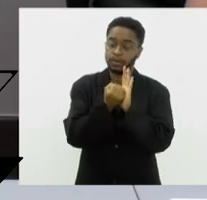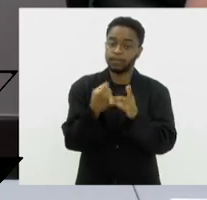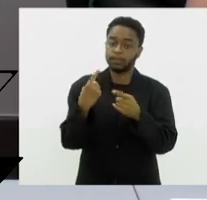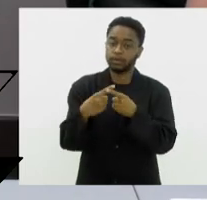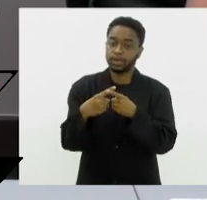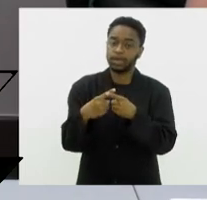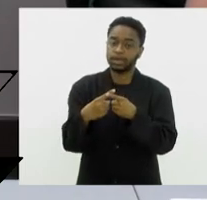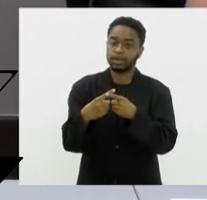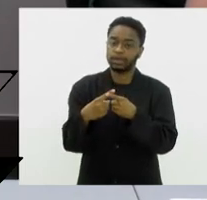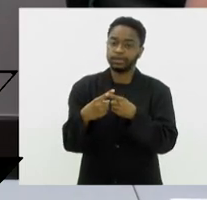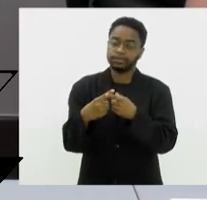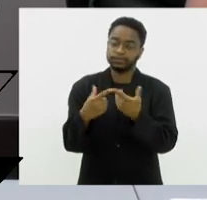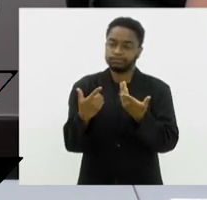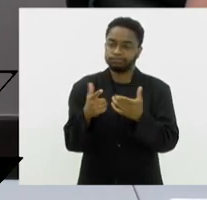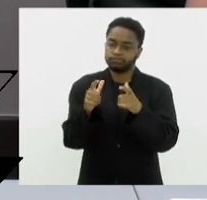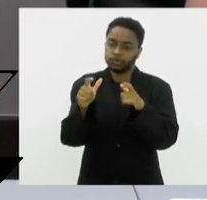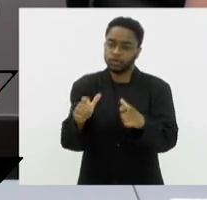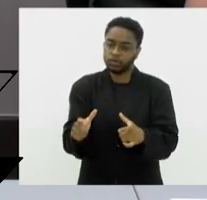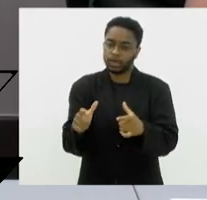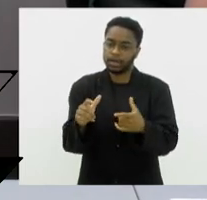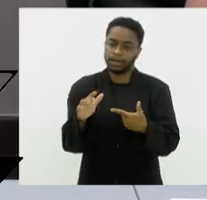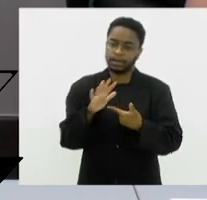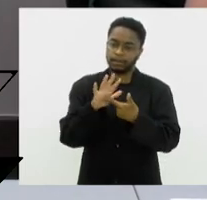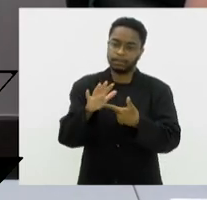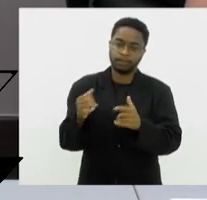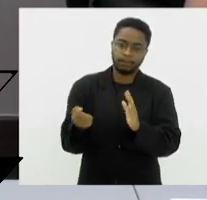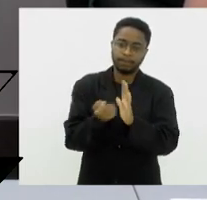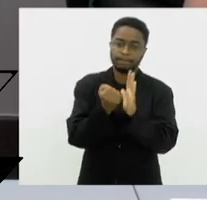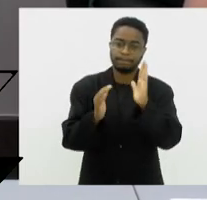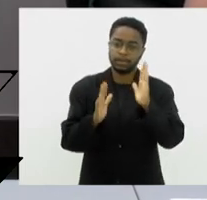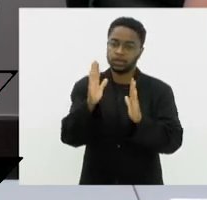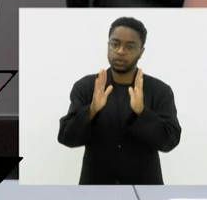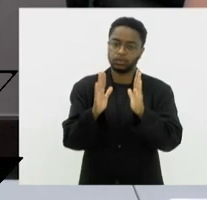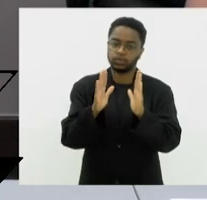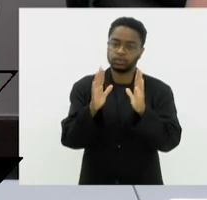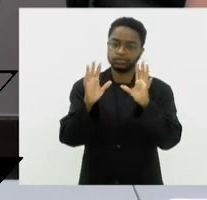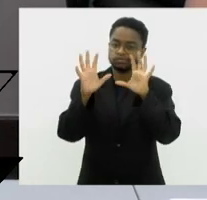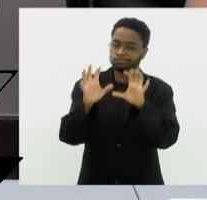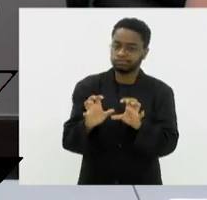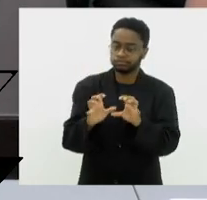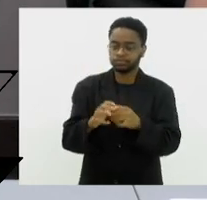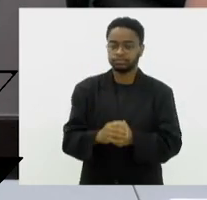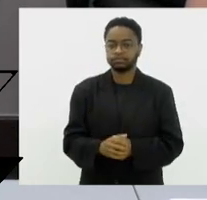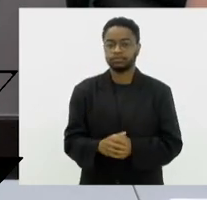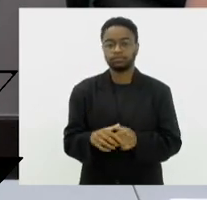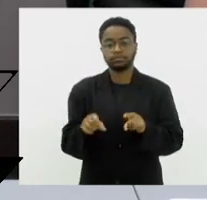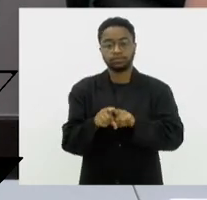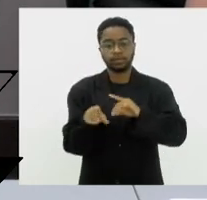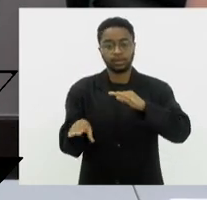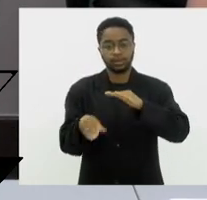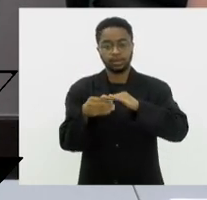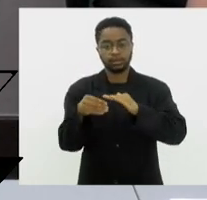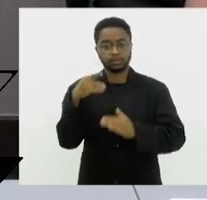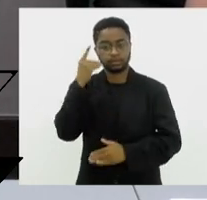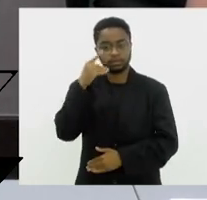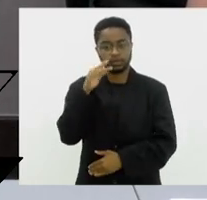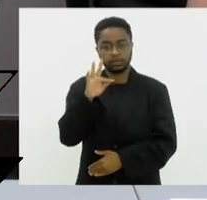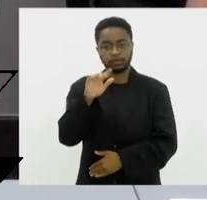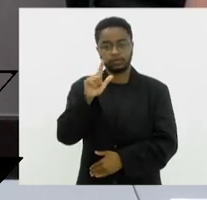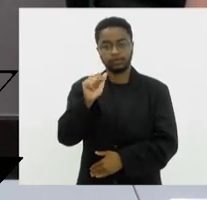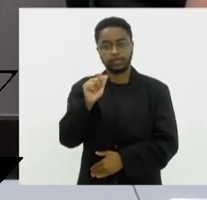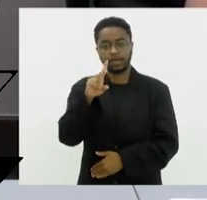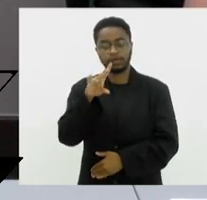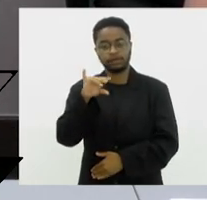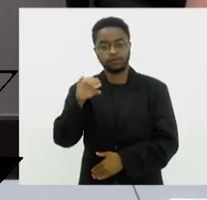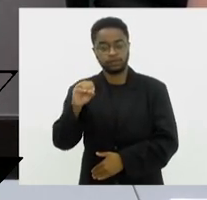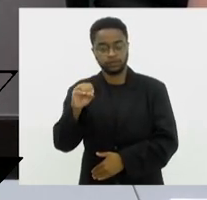Uma simbologia desse tempo, forte. Desse tempo sombrio. E as emendas do deputado Serafini,